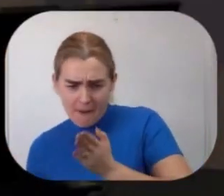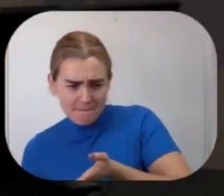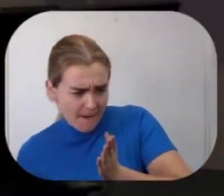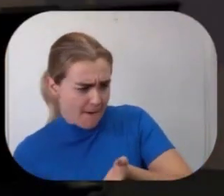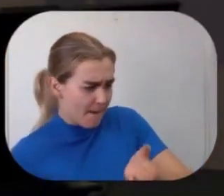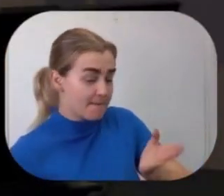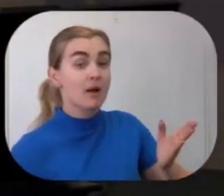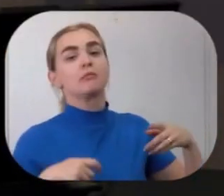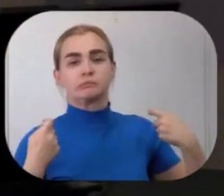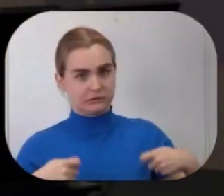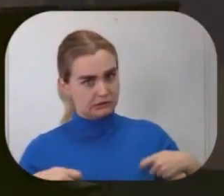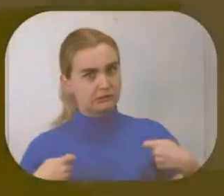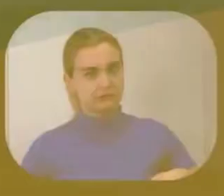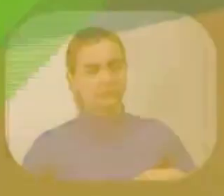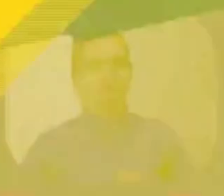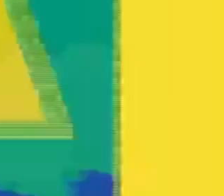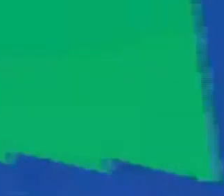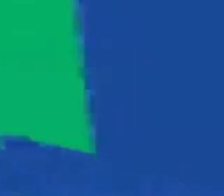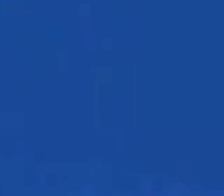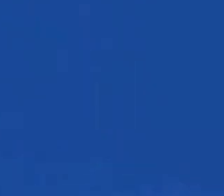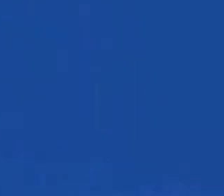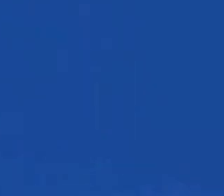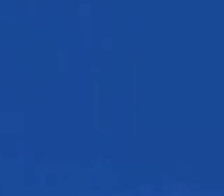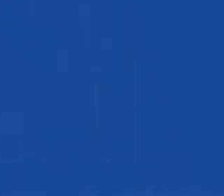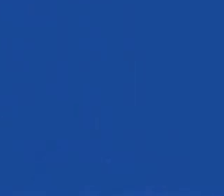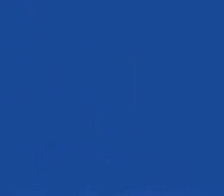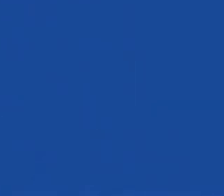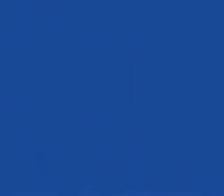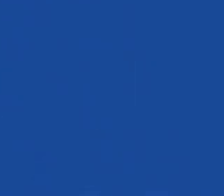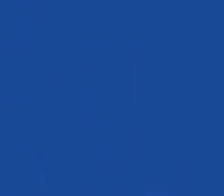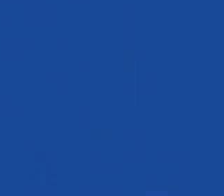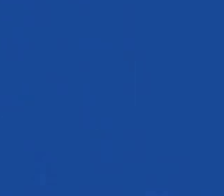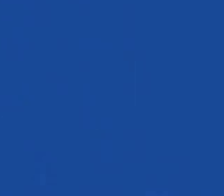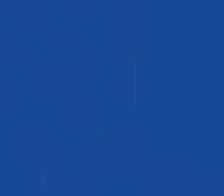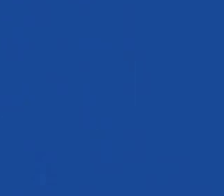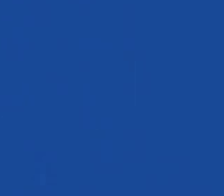canto da nossa cidade. Lapena 22, o caminho para a mudança.